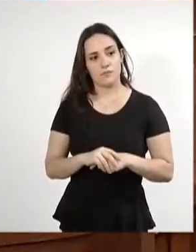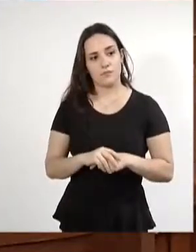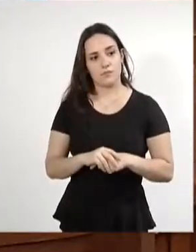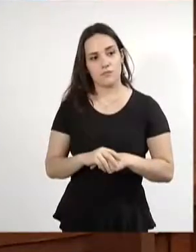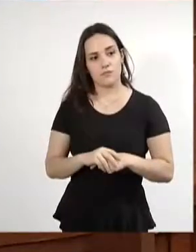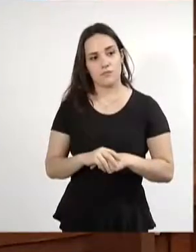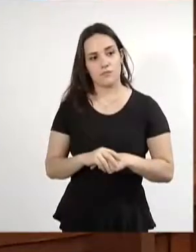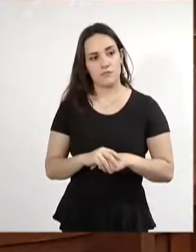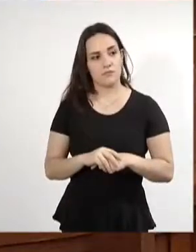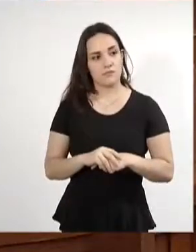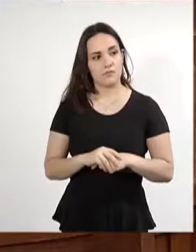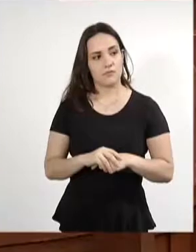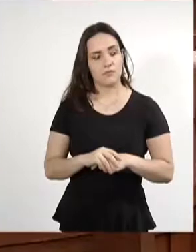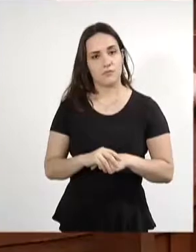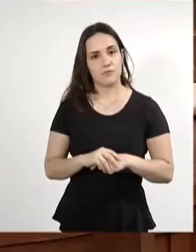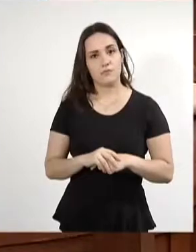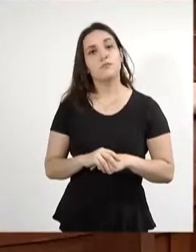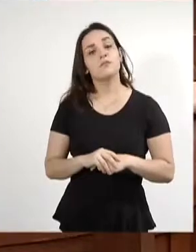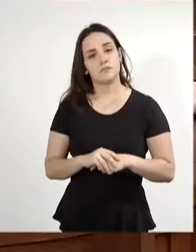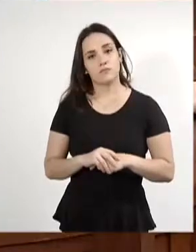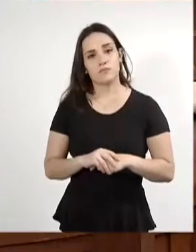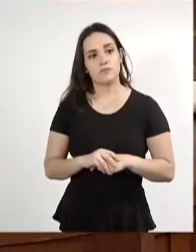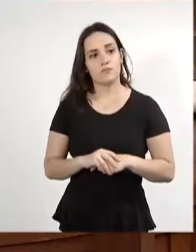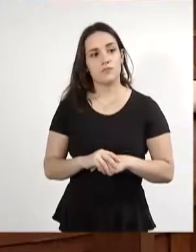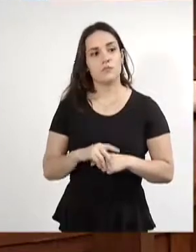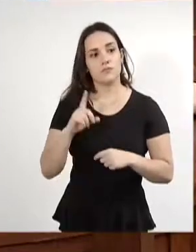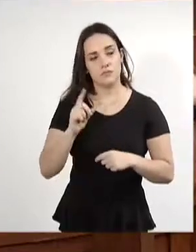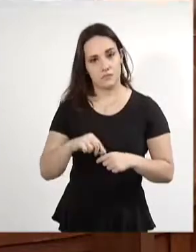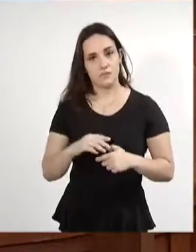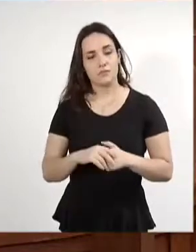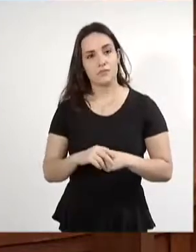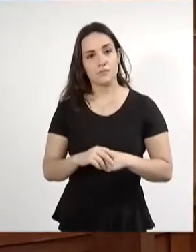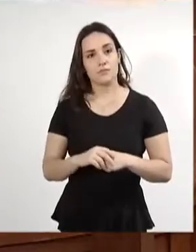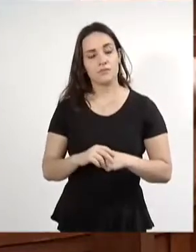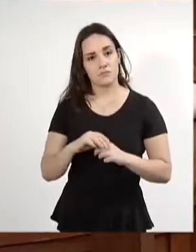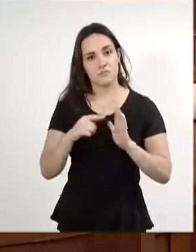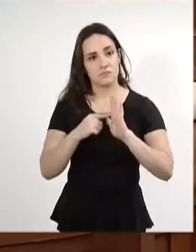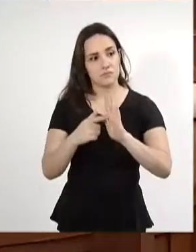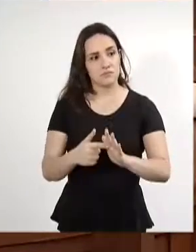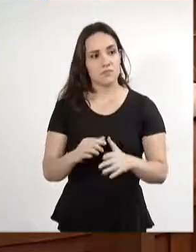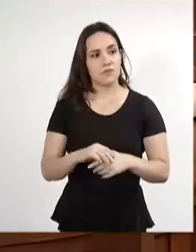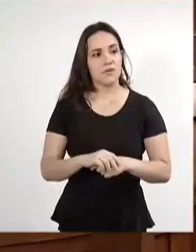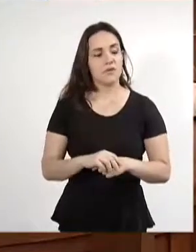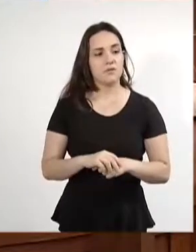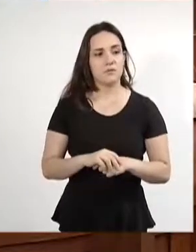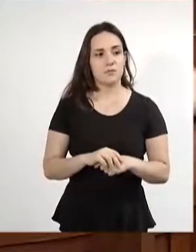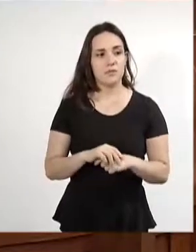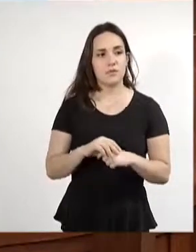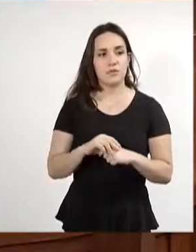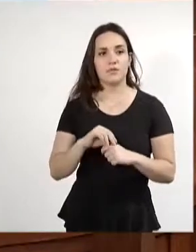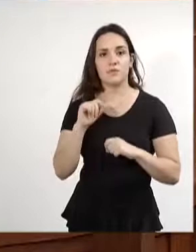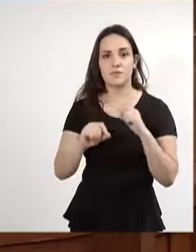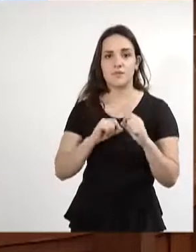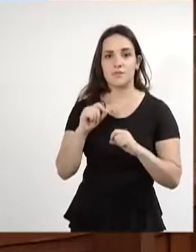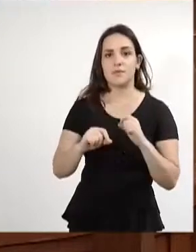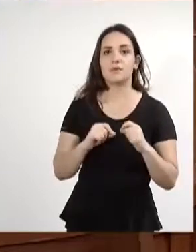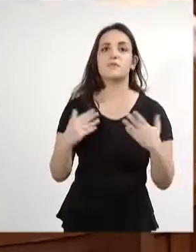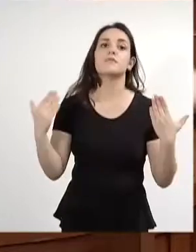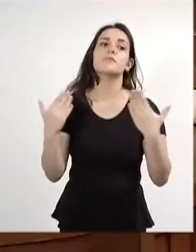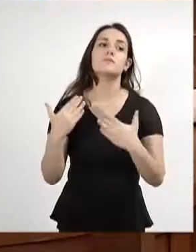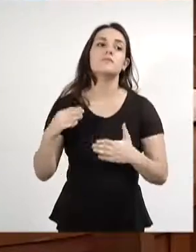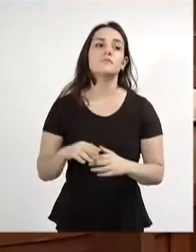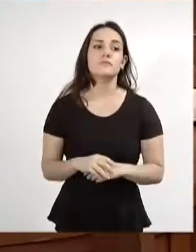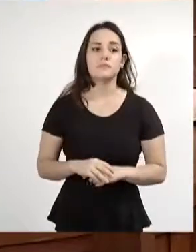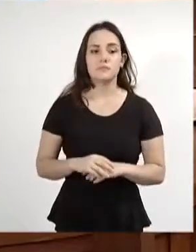do Idoso, que reconheceu lá em Brasília, que